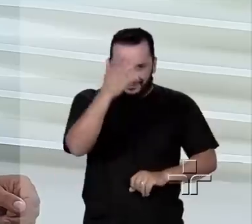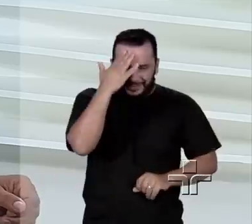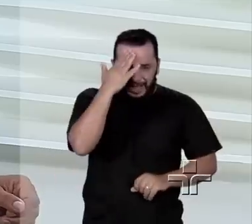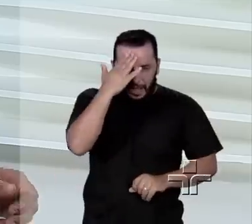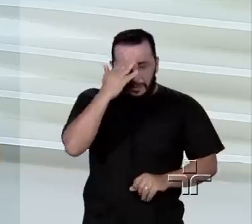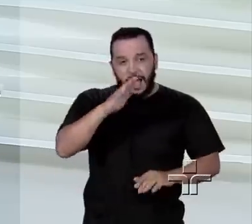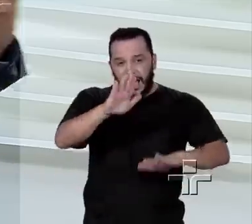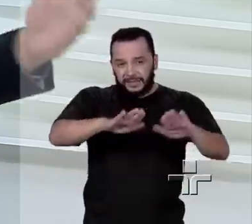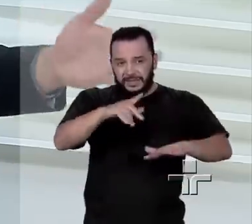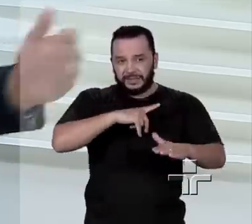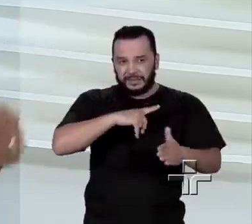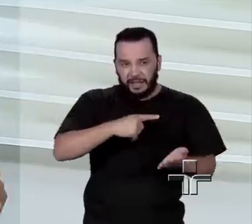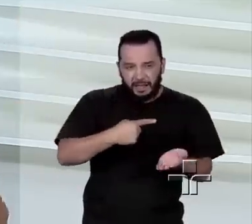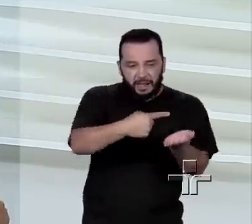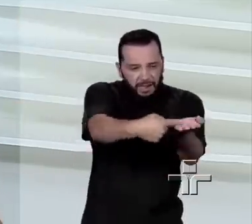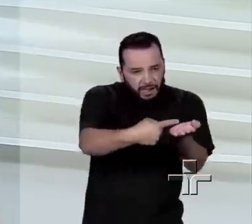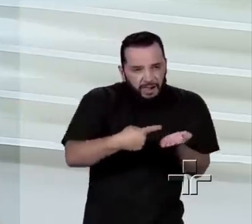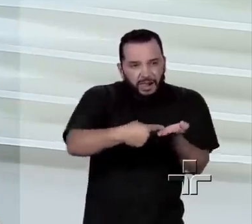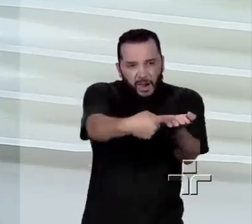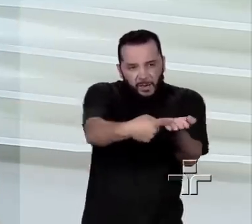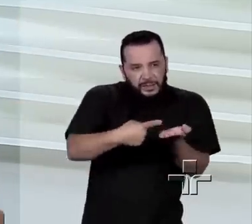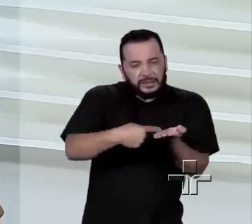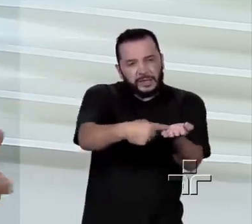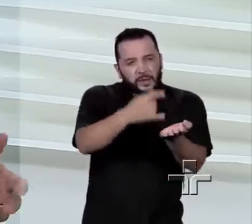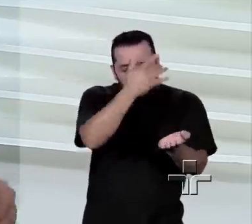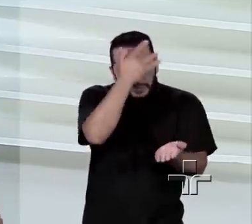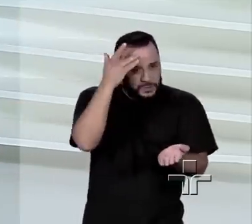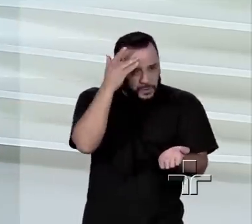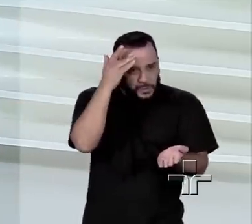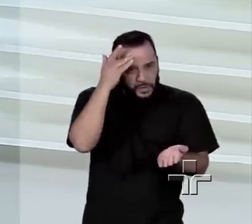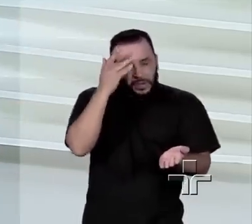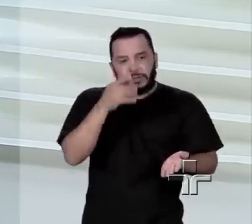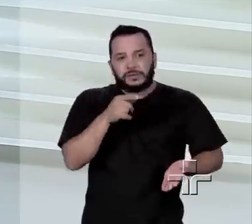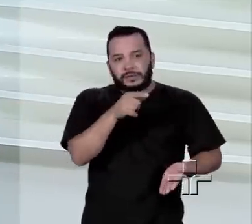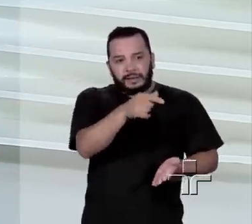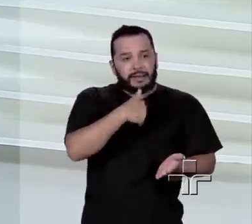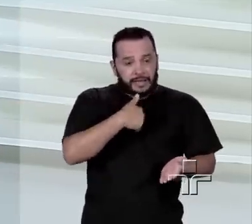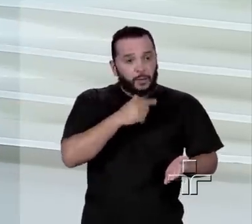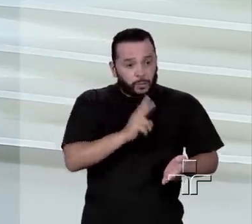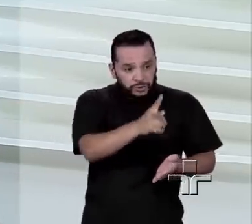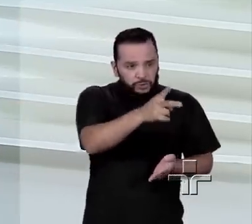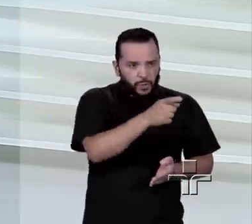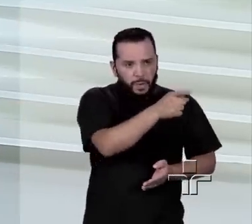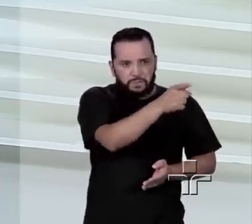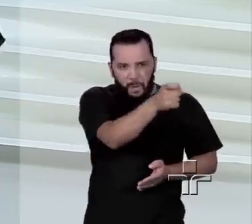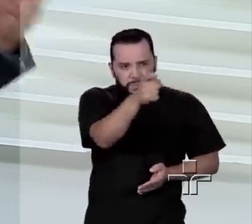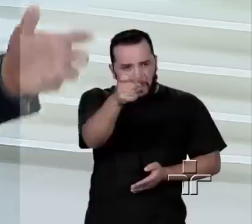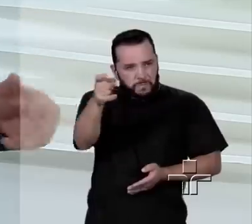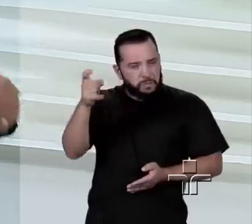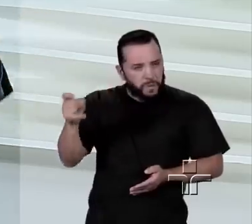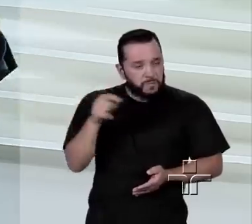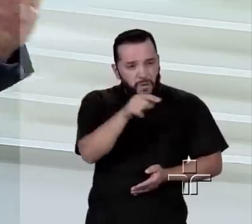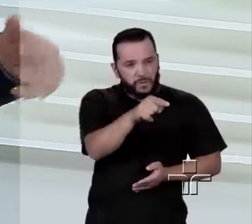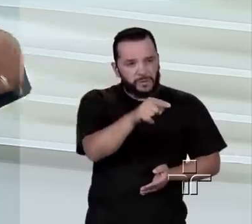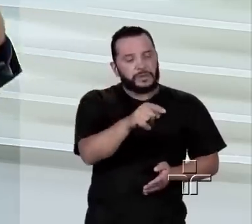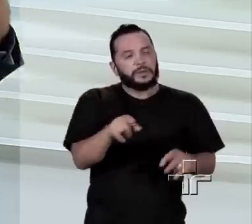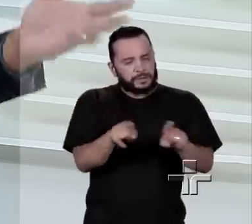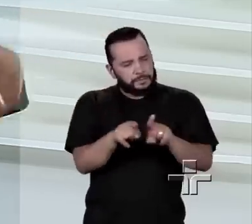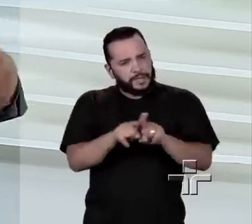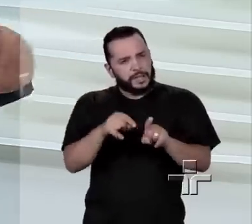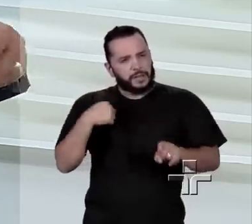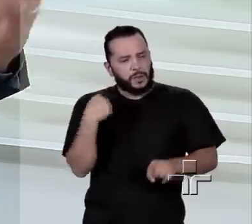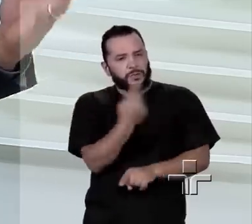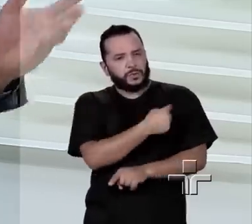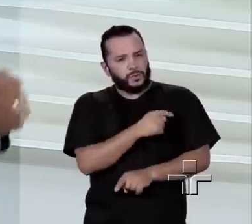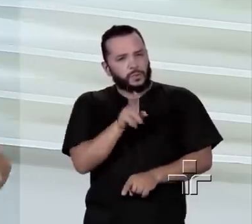negociação, para dissuadir alguém de continuar num intento criminoso, o uso de equipamentos